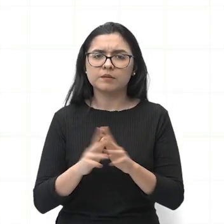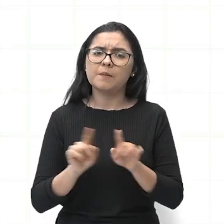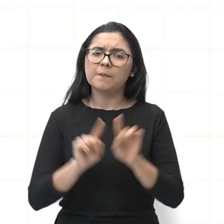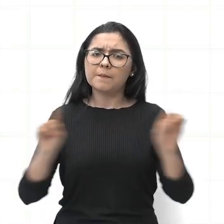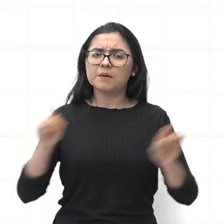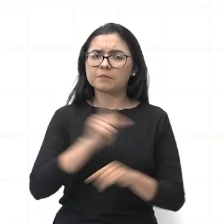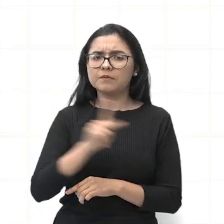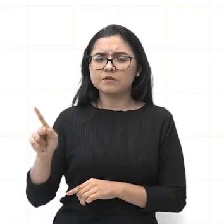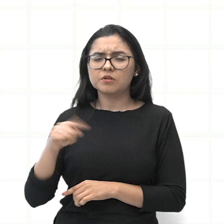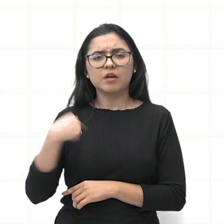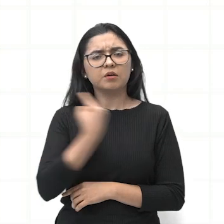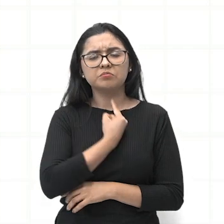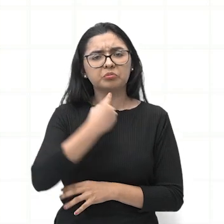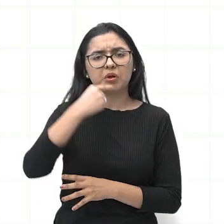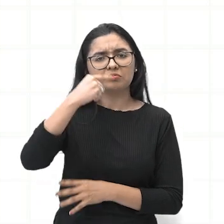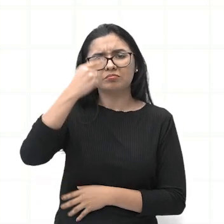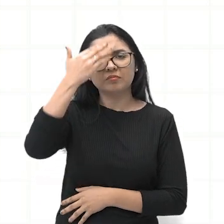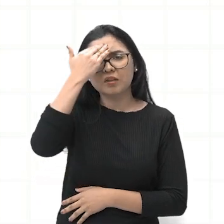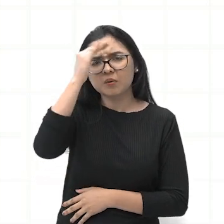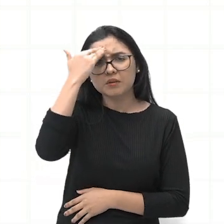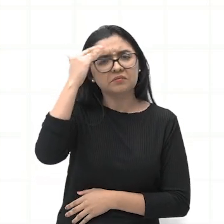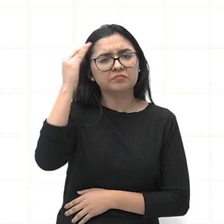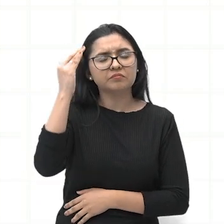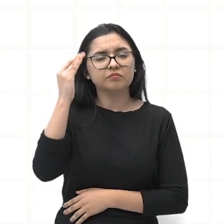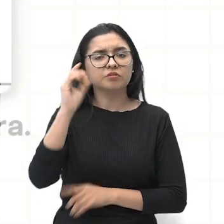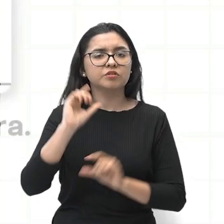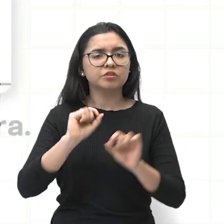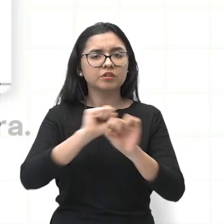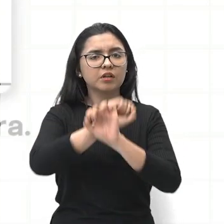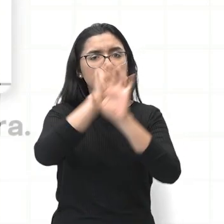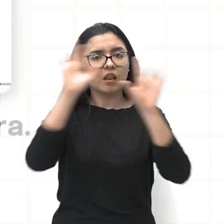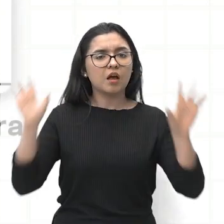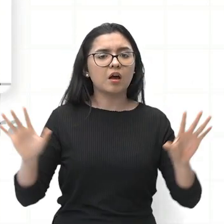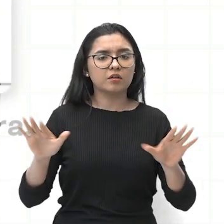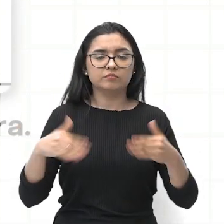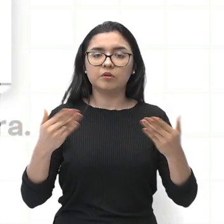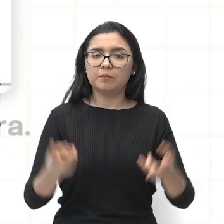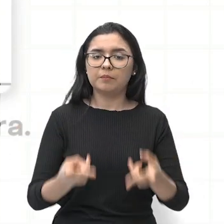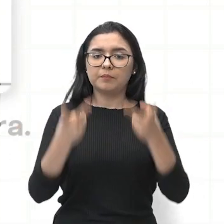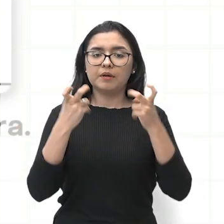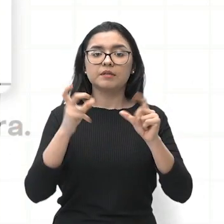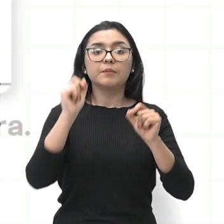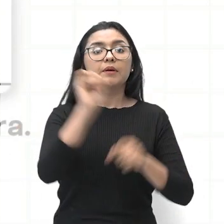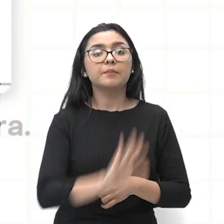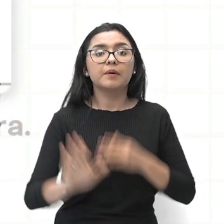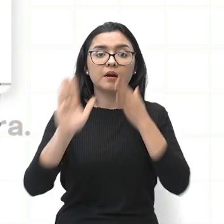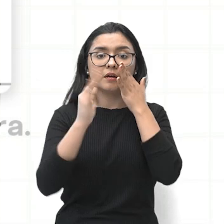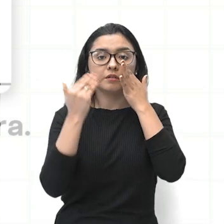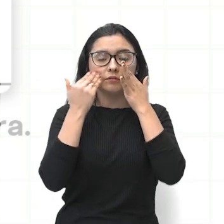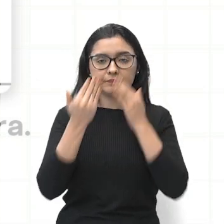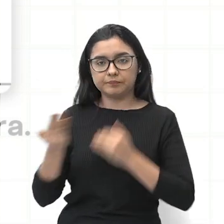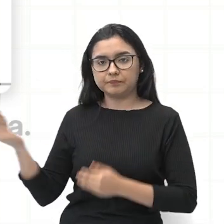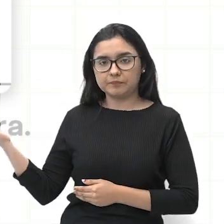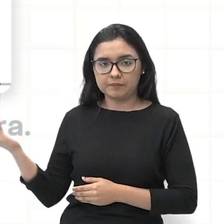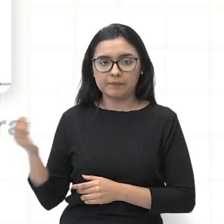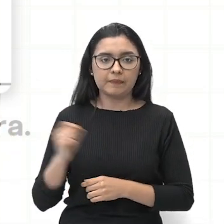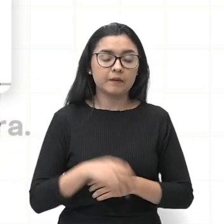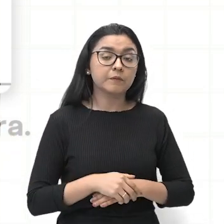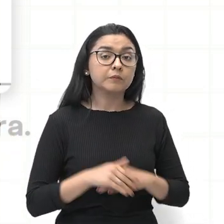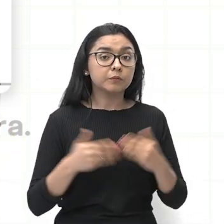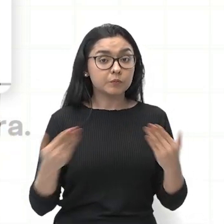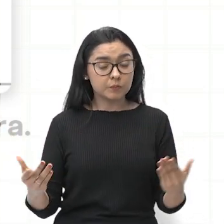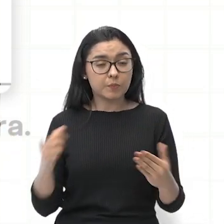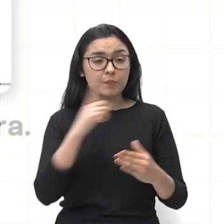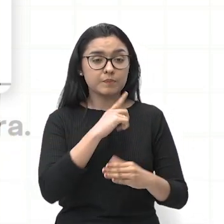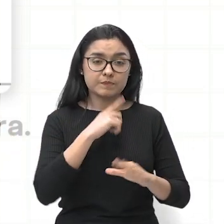esses níveis de organização. Observem aqui a imagem. Os níveis de